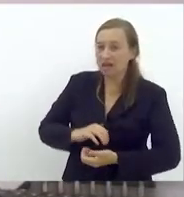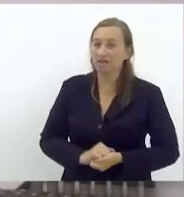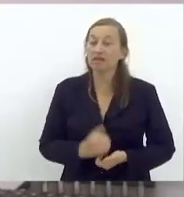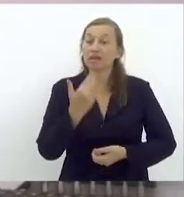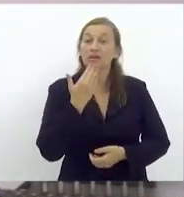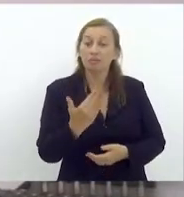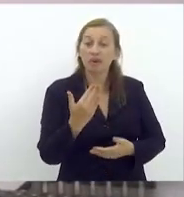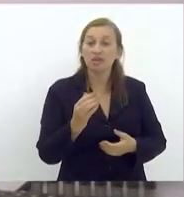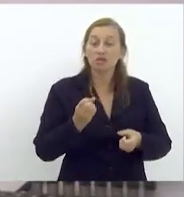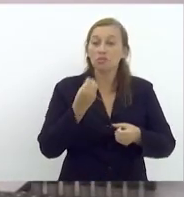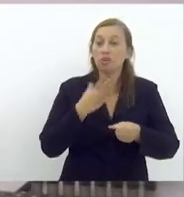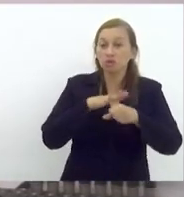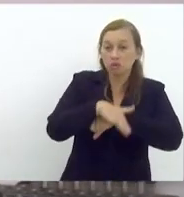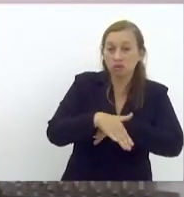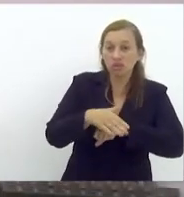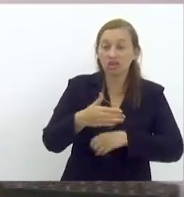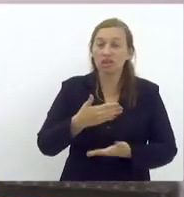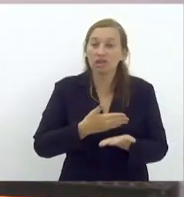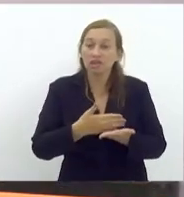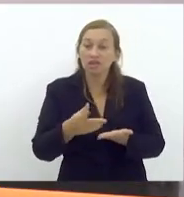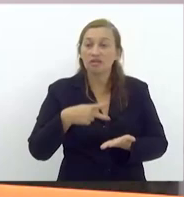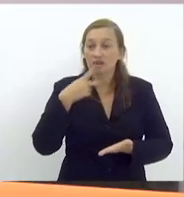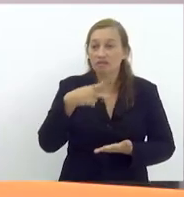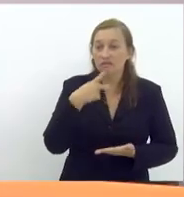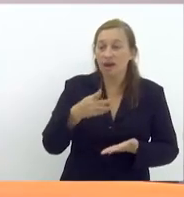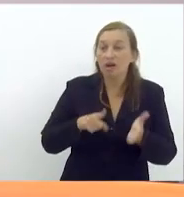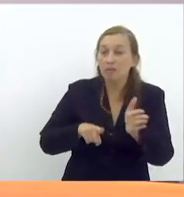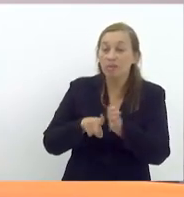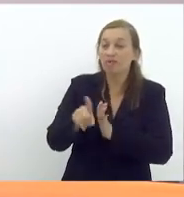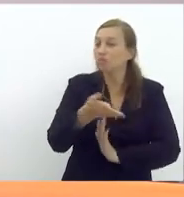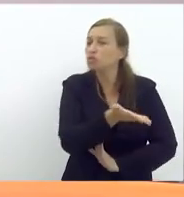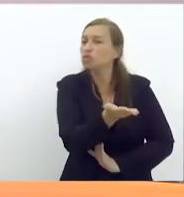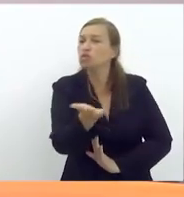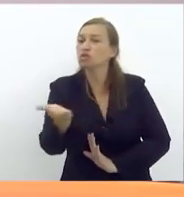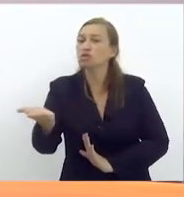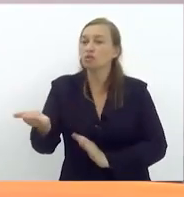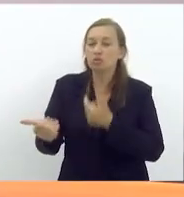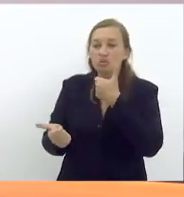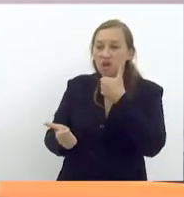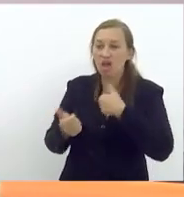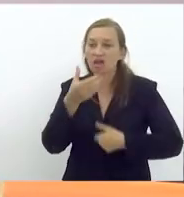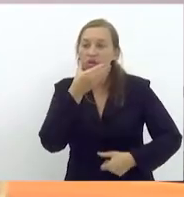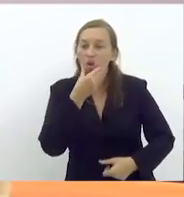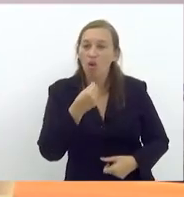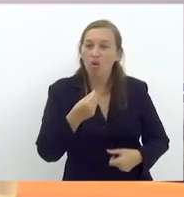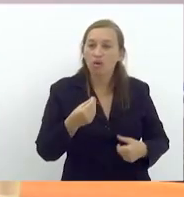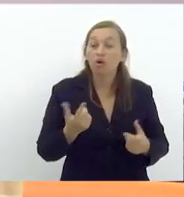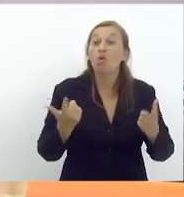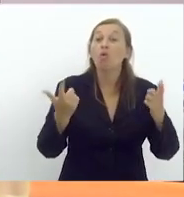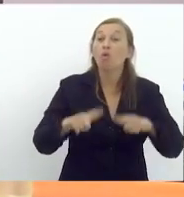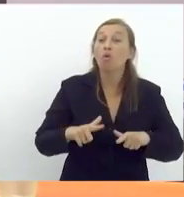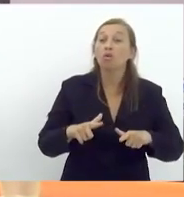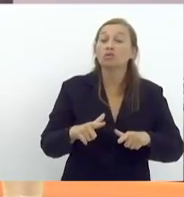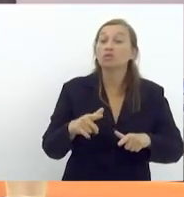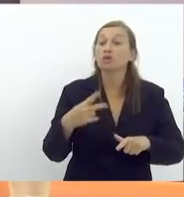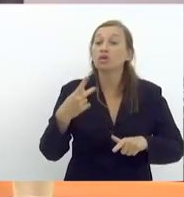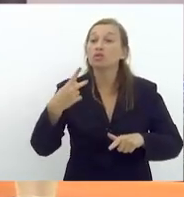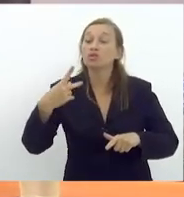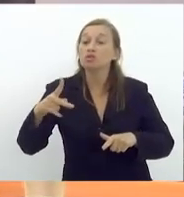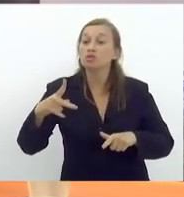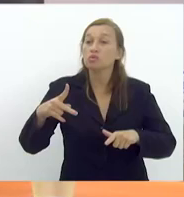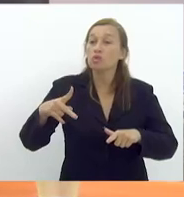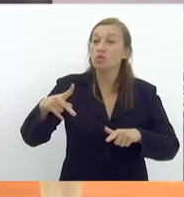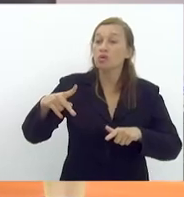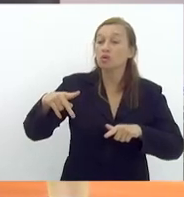e peço Boa noite inicio minha fala perguntando aos senhores e senhoras para onde os seus pés te levam